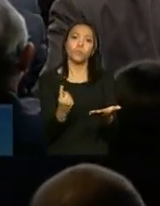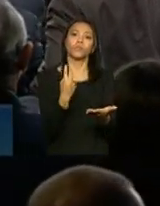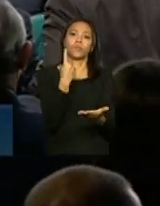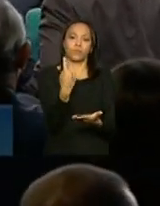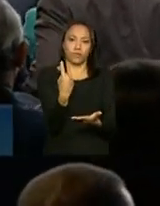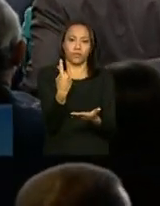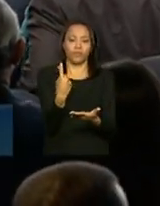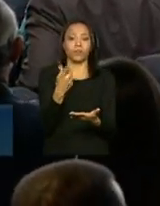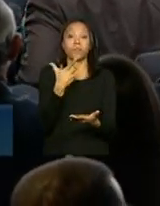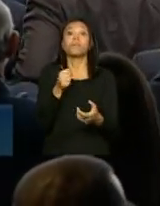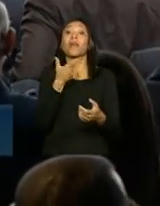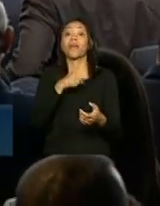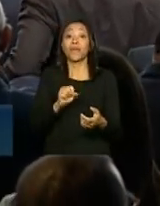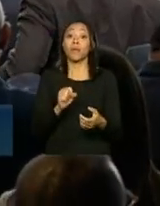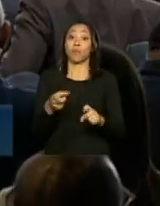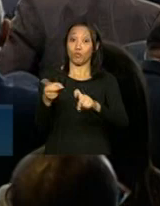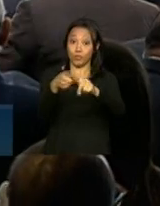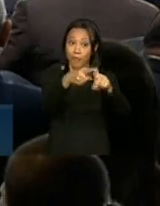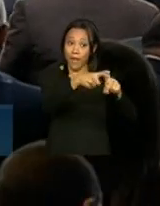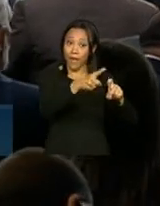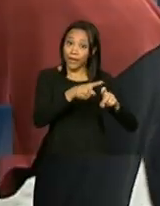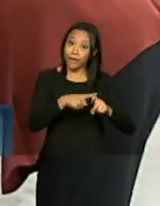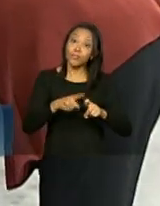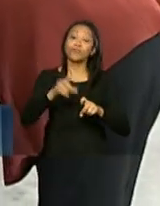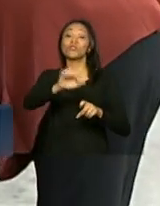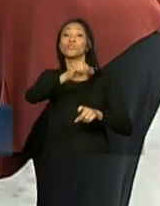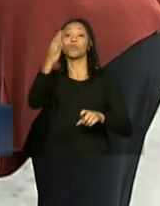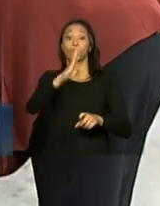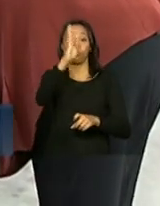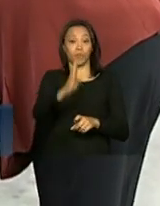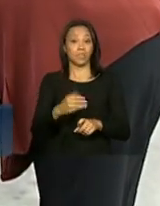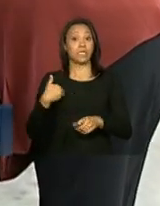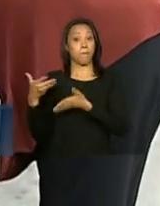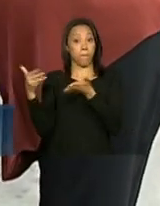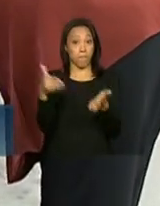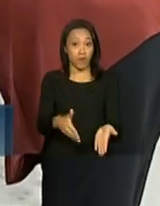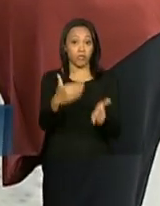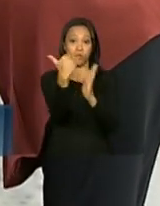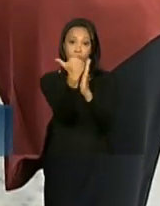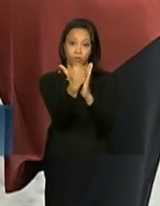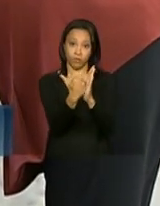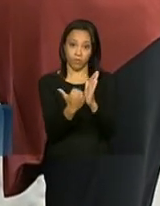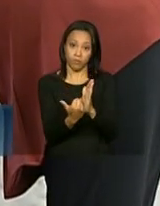identificação para os médicos intercambistas participantes do projeto.